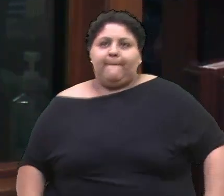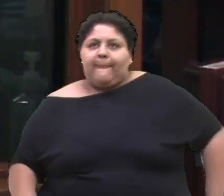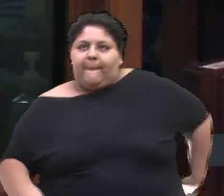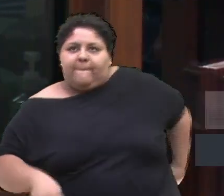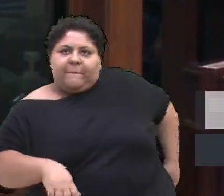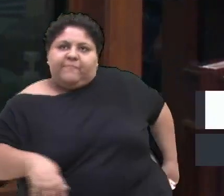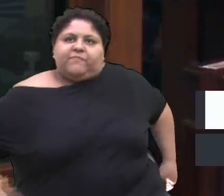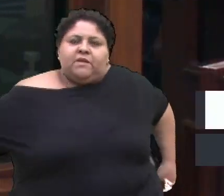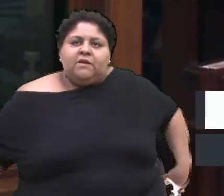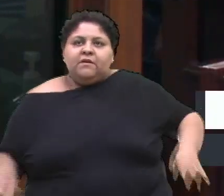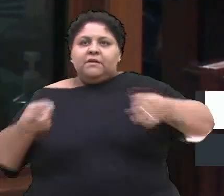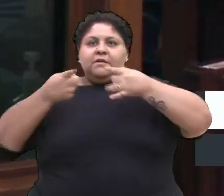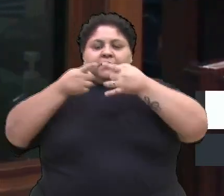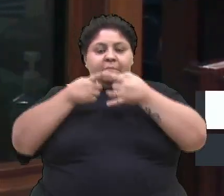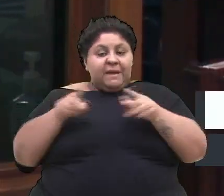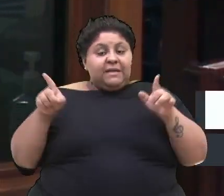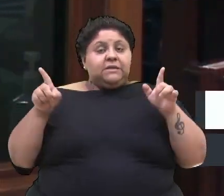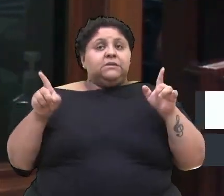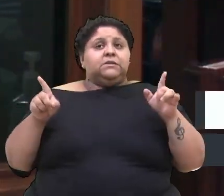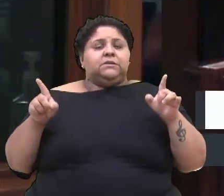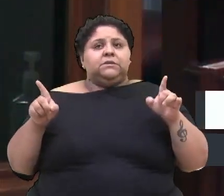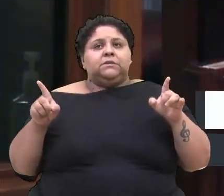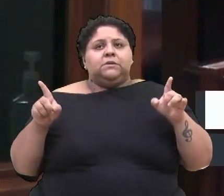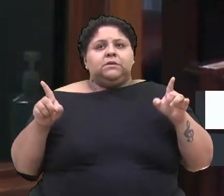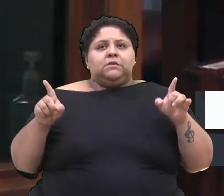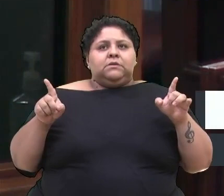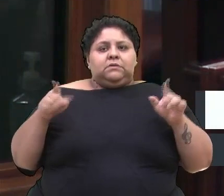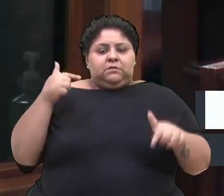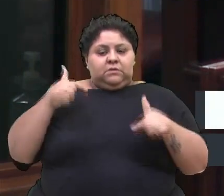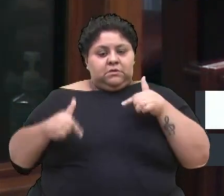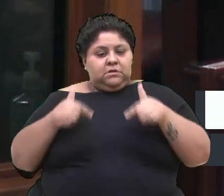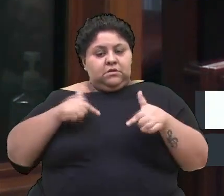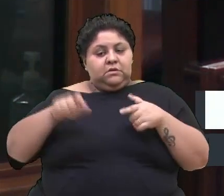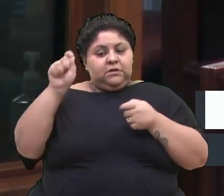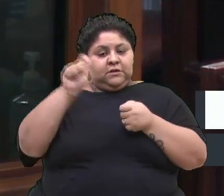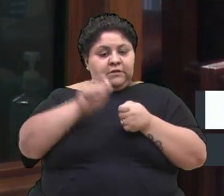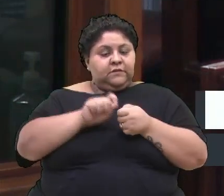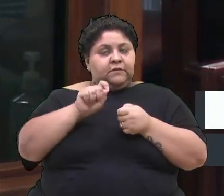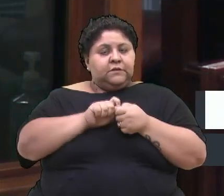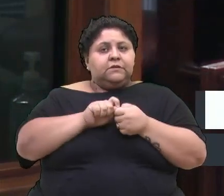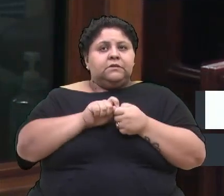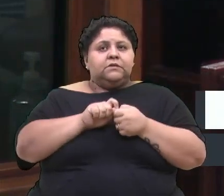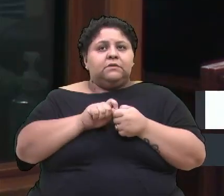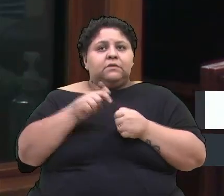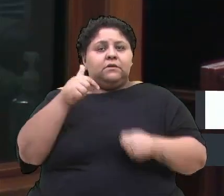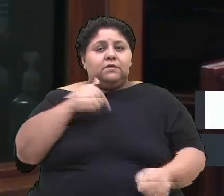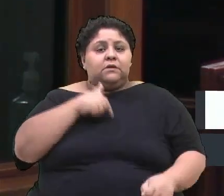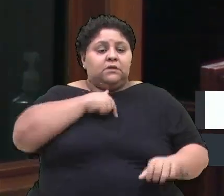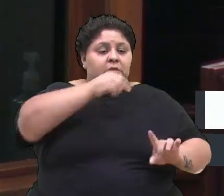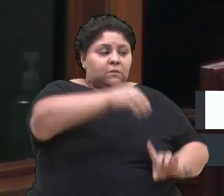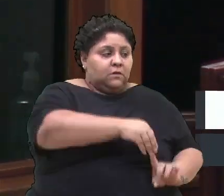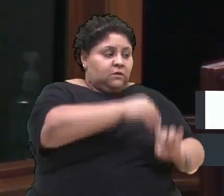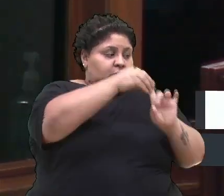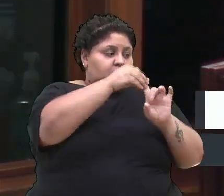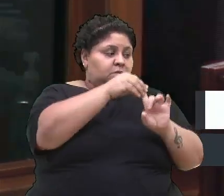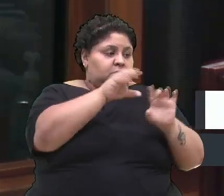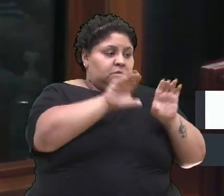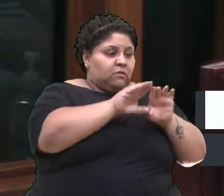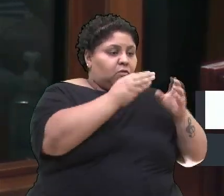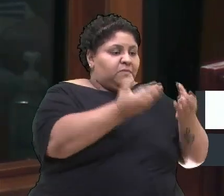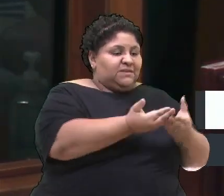Mas, entre os trabalhos que realizei, eu priorizei a Comissão de